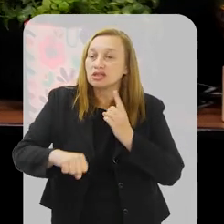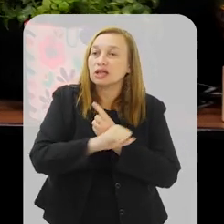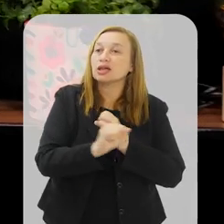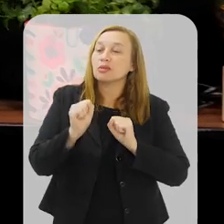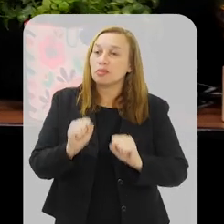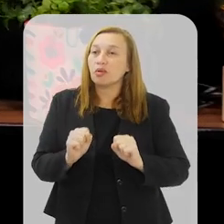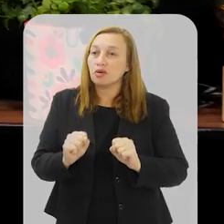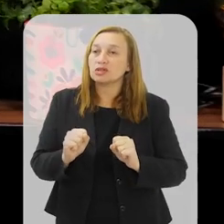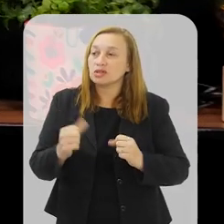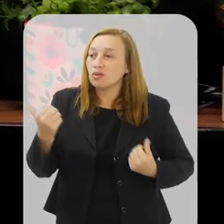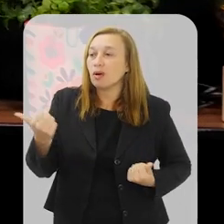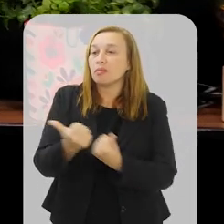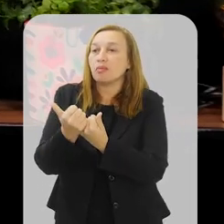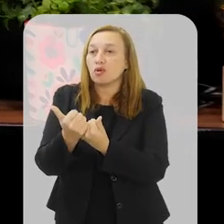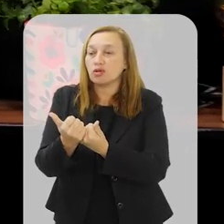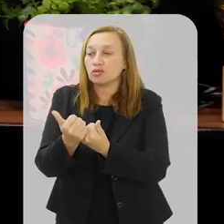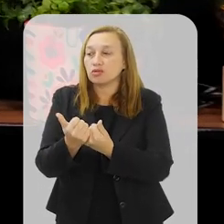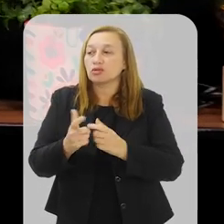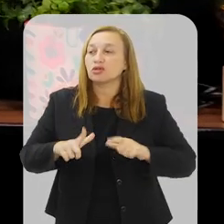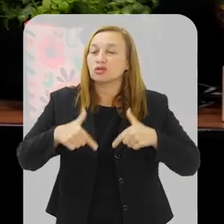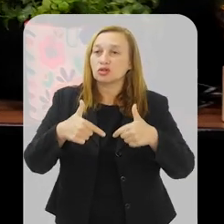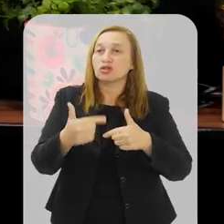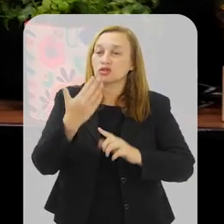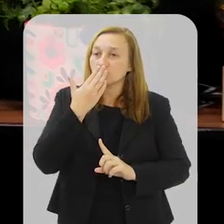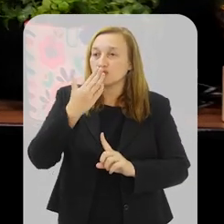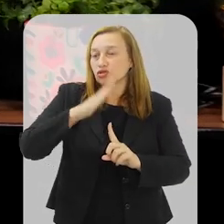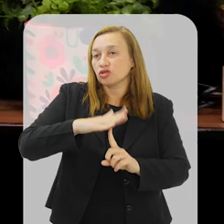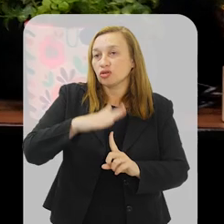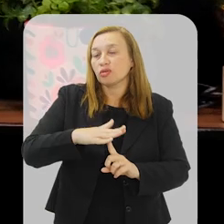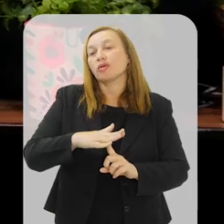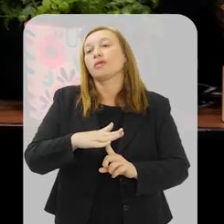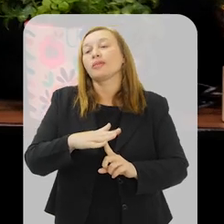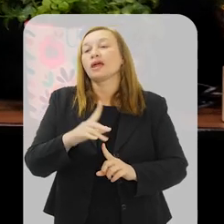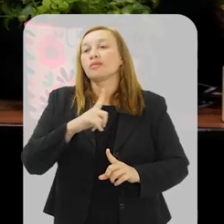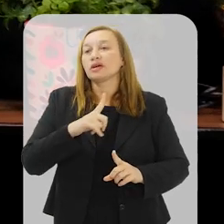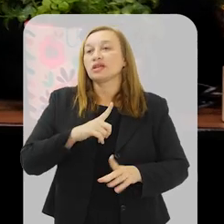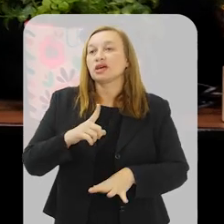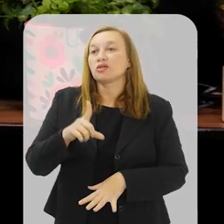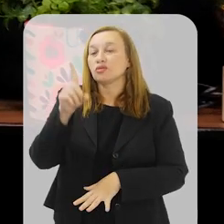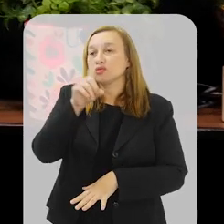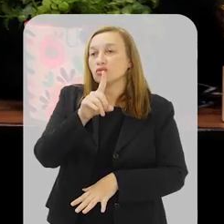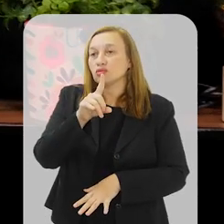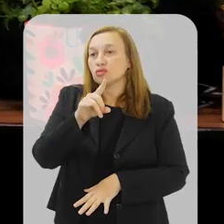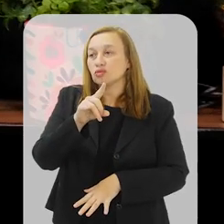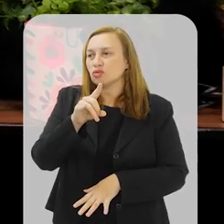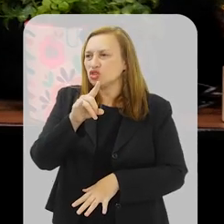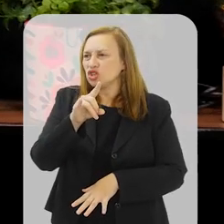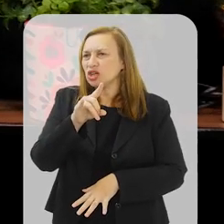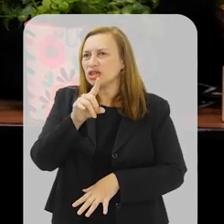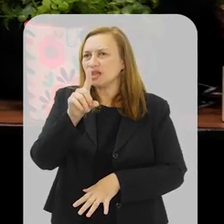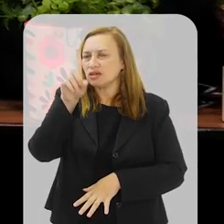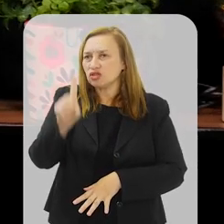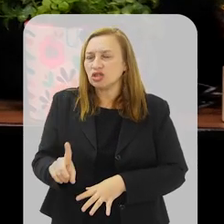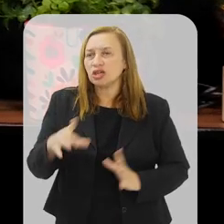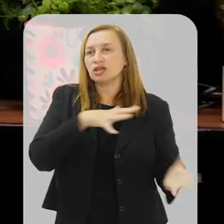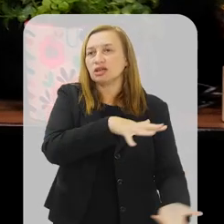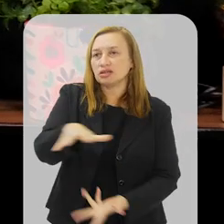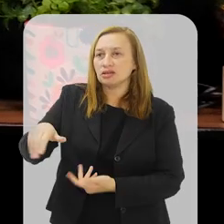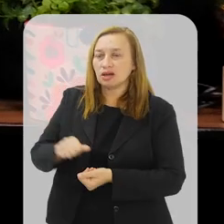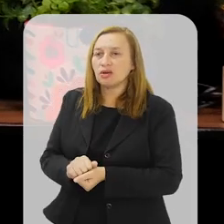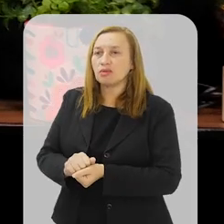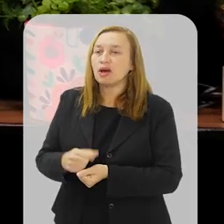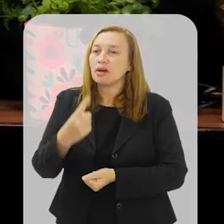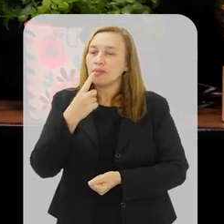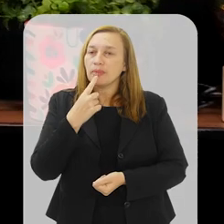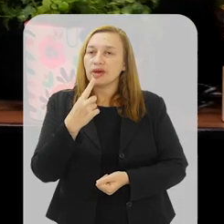a sociedade como um todo possa contar com iniciativas desse tipo justamente para trazer o direito internacional